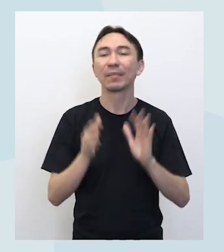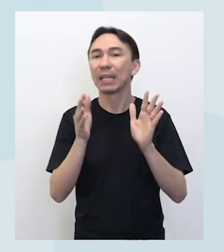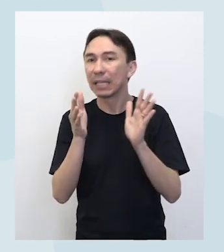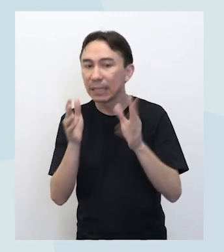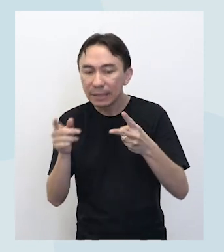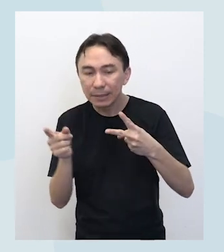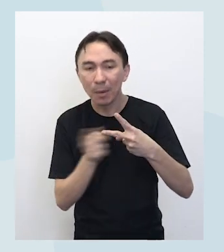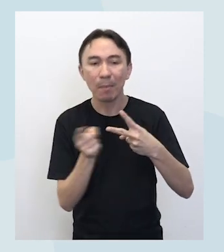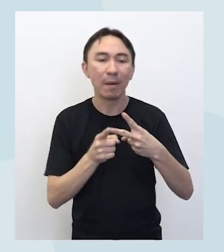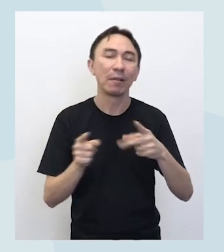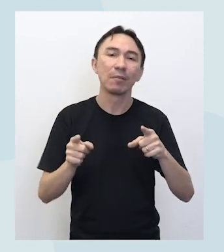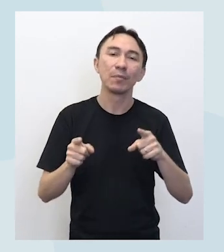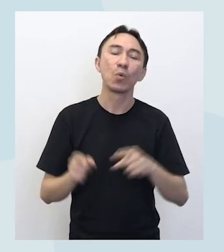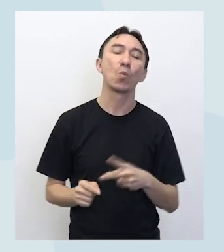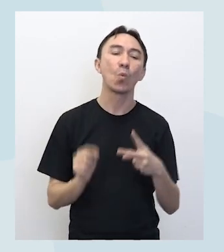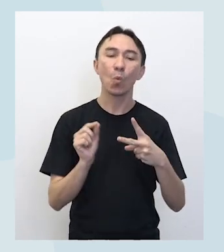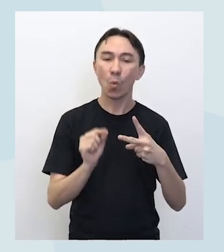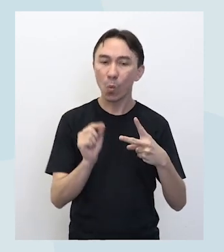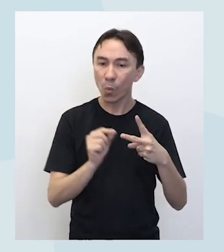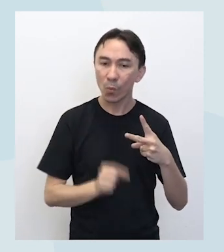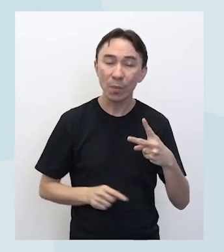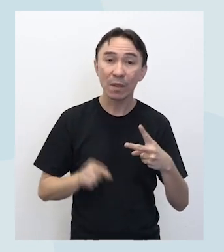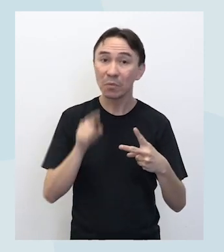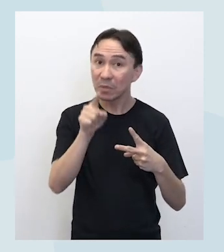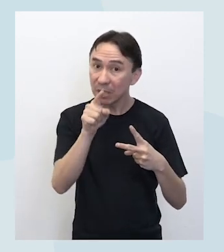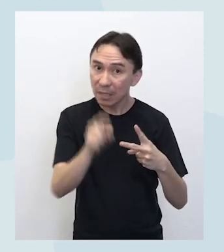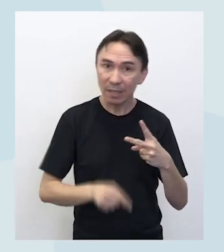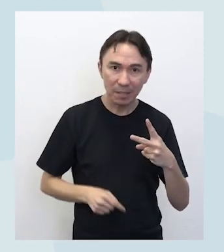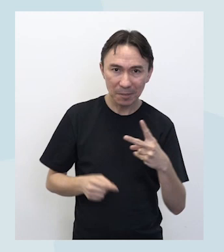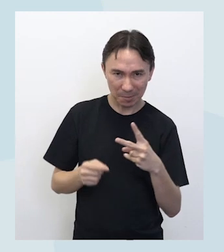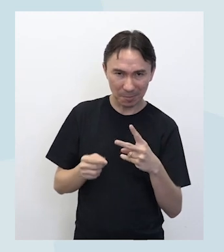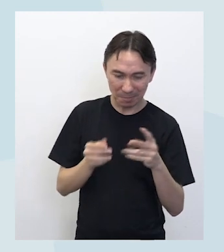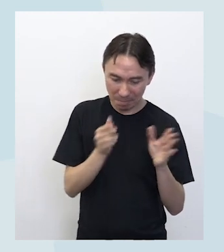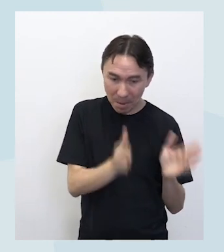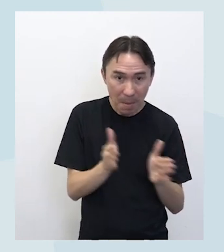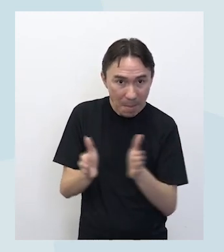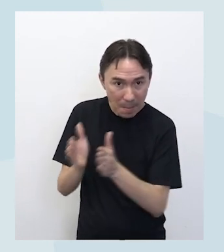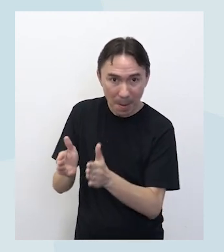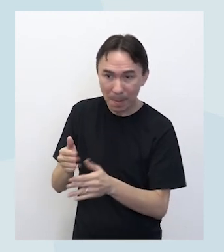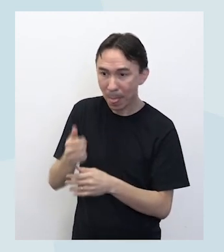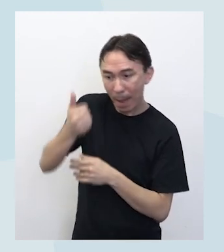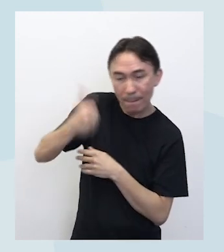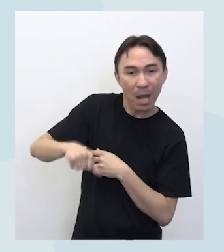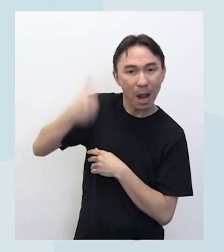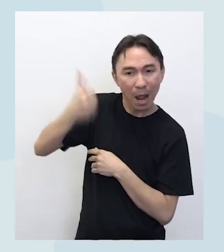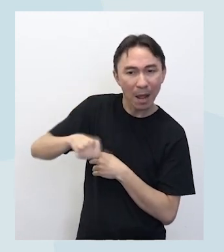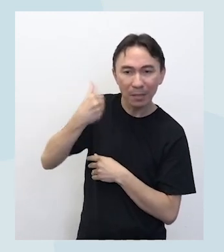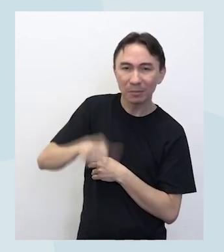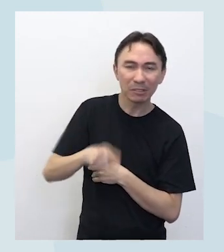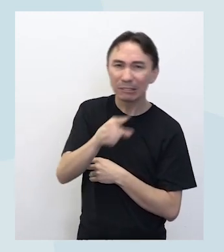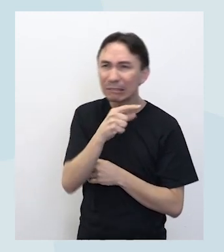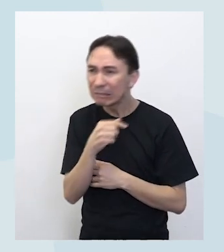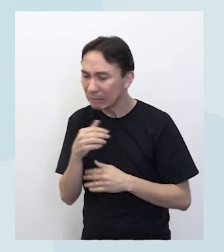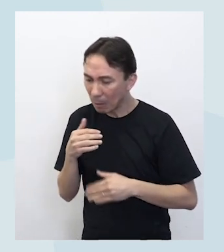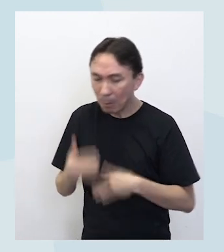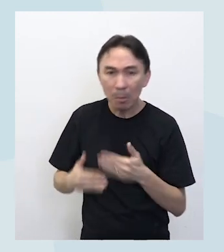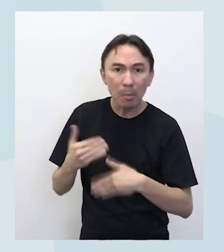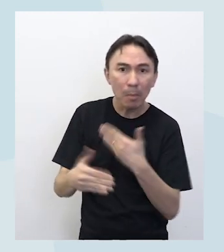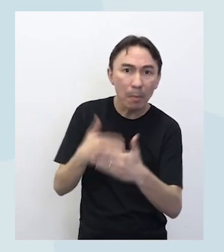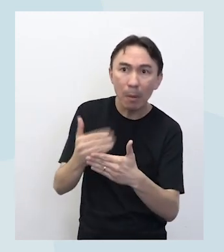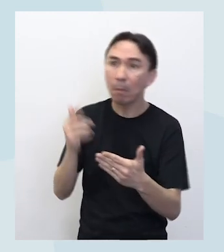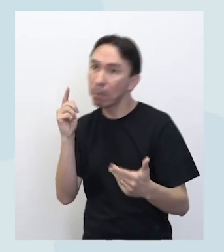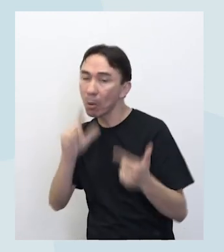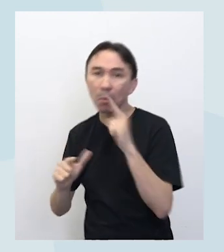também sobre a importância do processo avaliativo na caminhada rumo à realização dos objetivos e dos